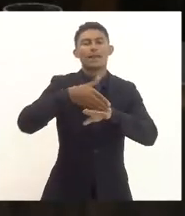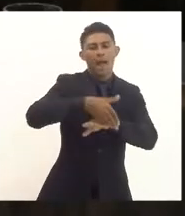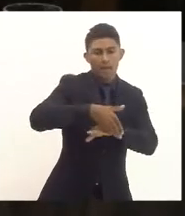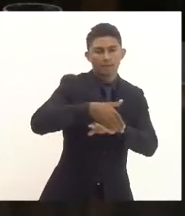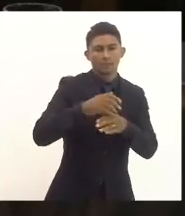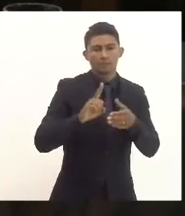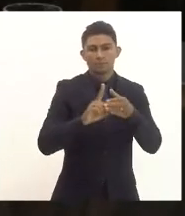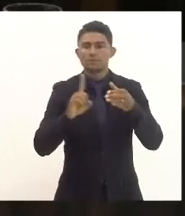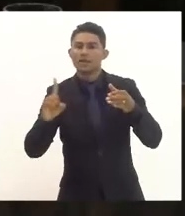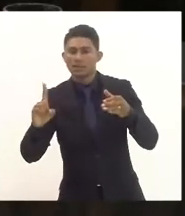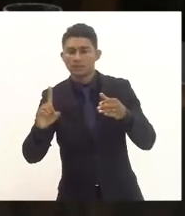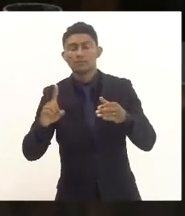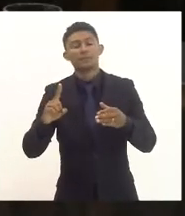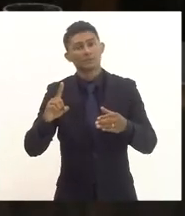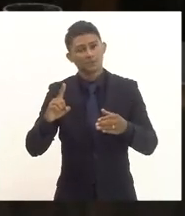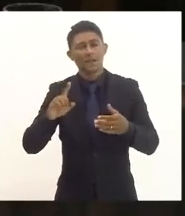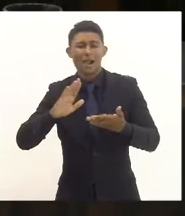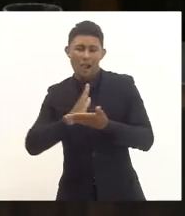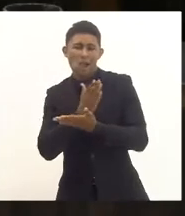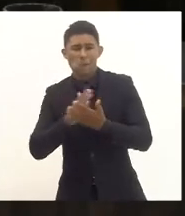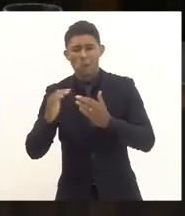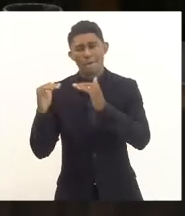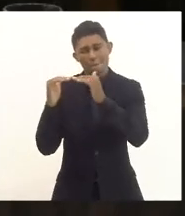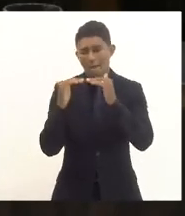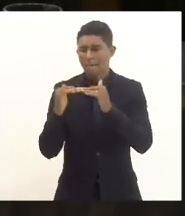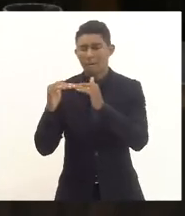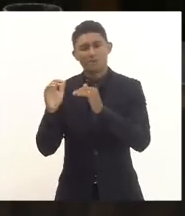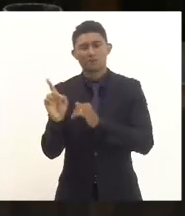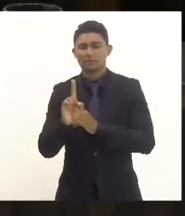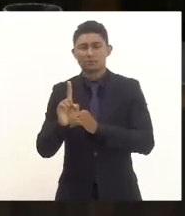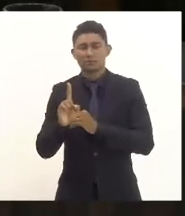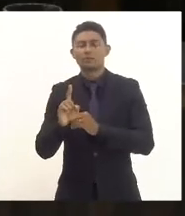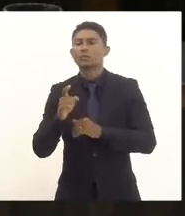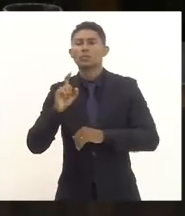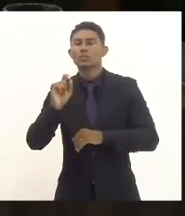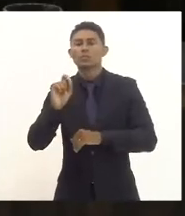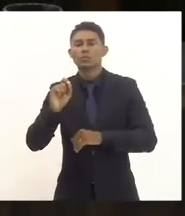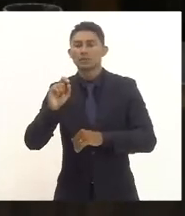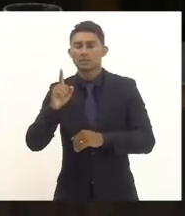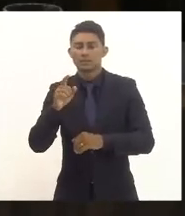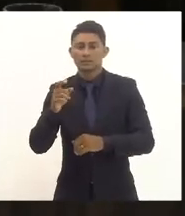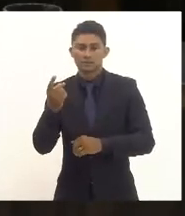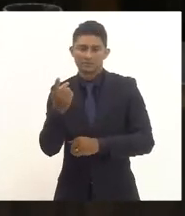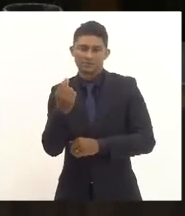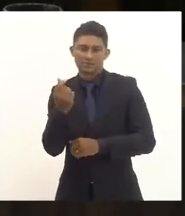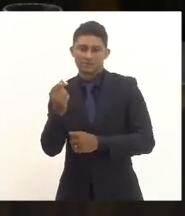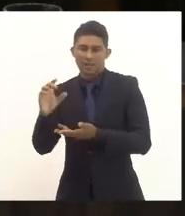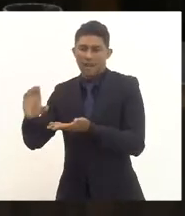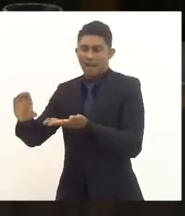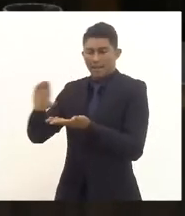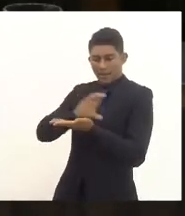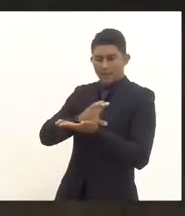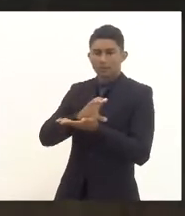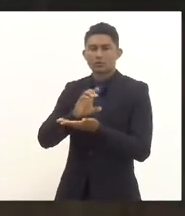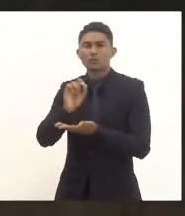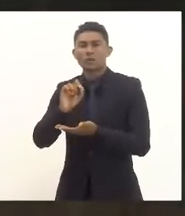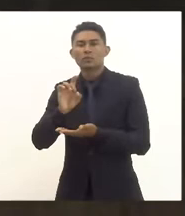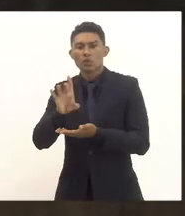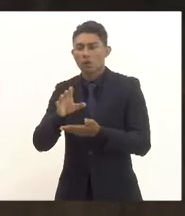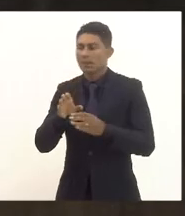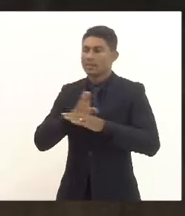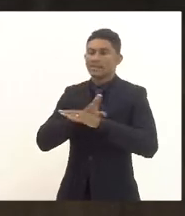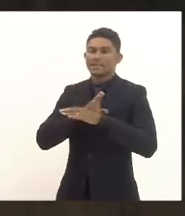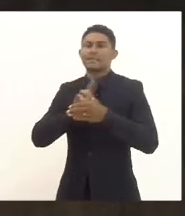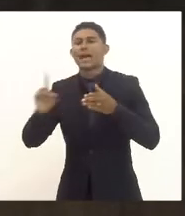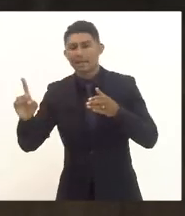discordância aqui é no momento da entrada eu acredito que o crédito só pode vir no momento da saída não olha só